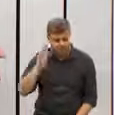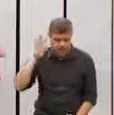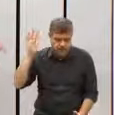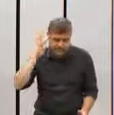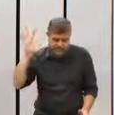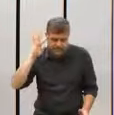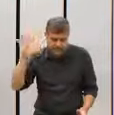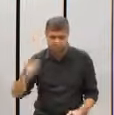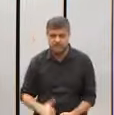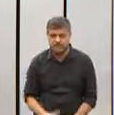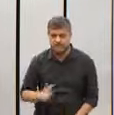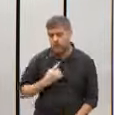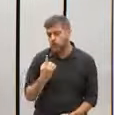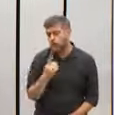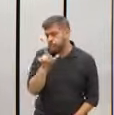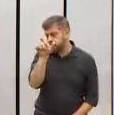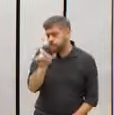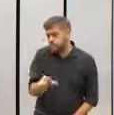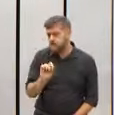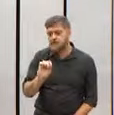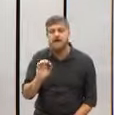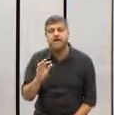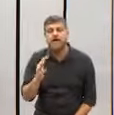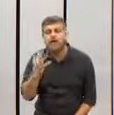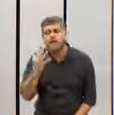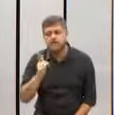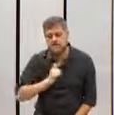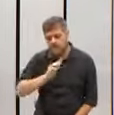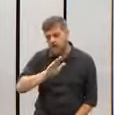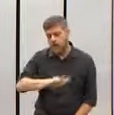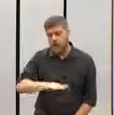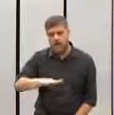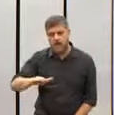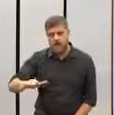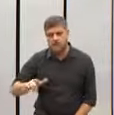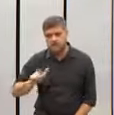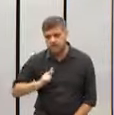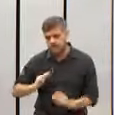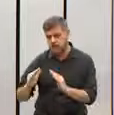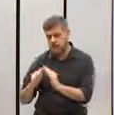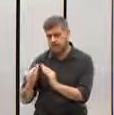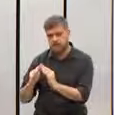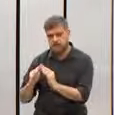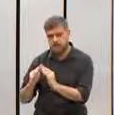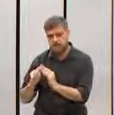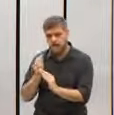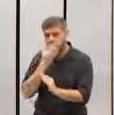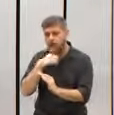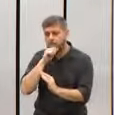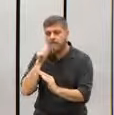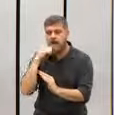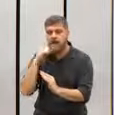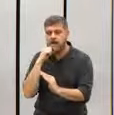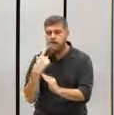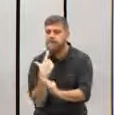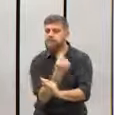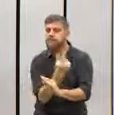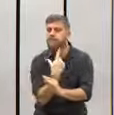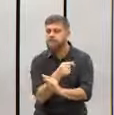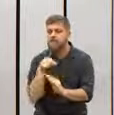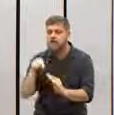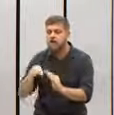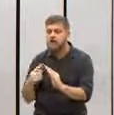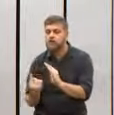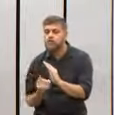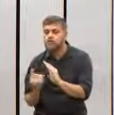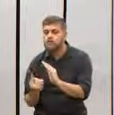aqui falar de um caso em que a criança pequena fica em casa, o pai e a mãe não está e